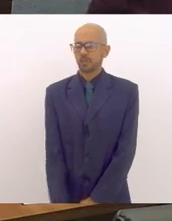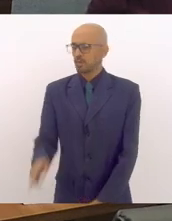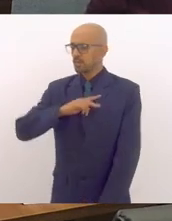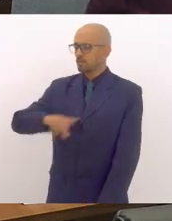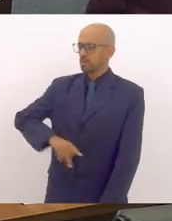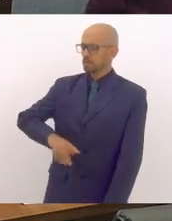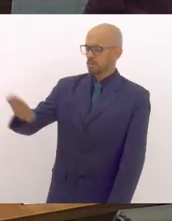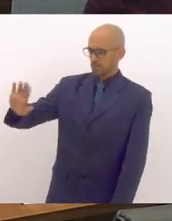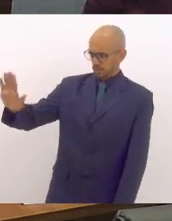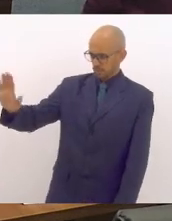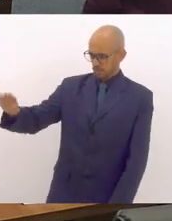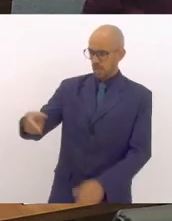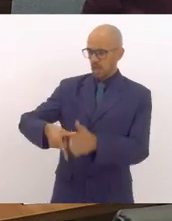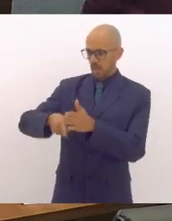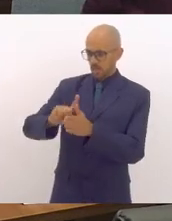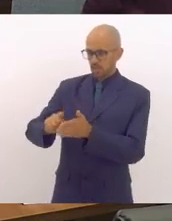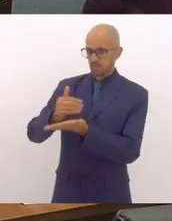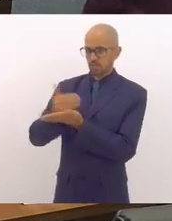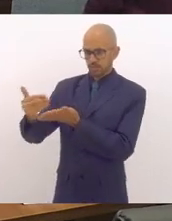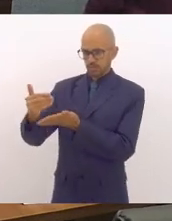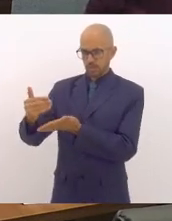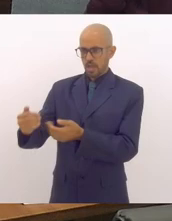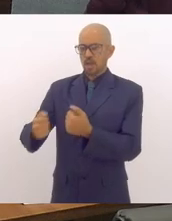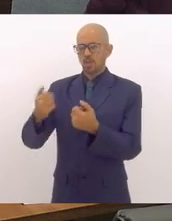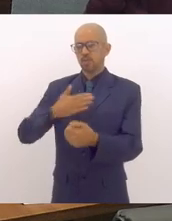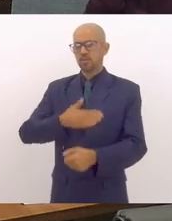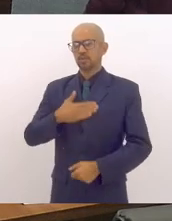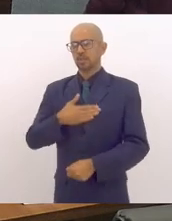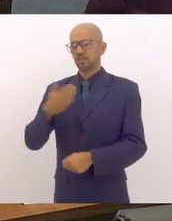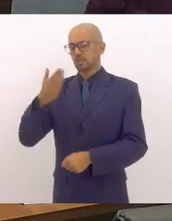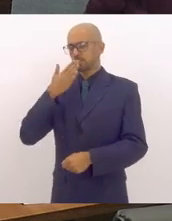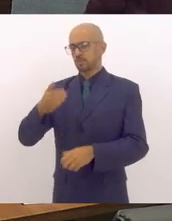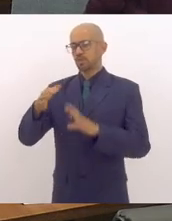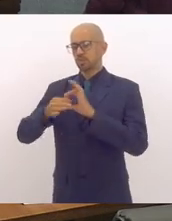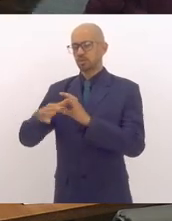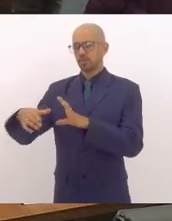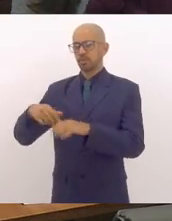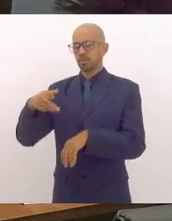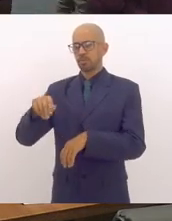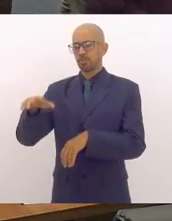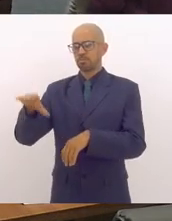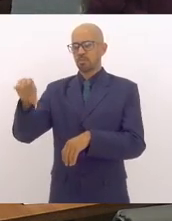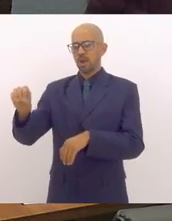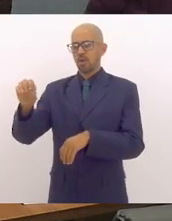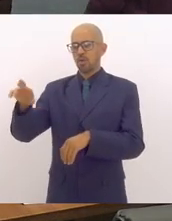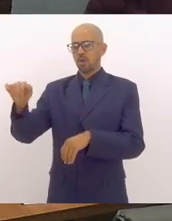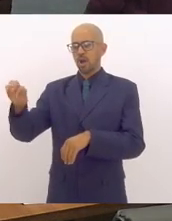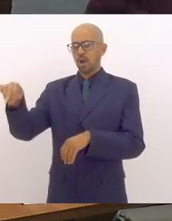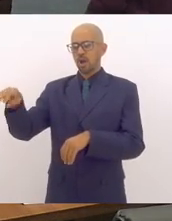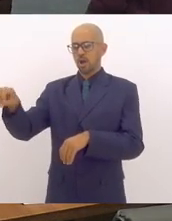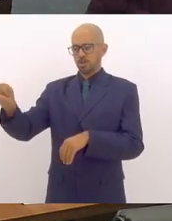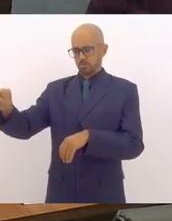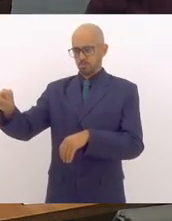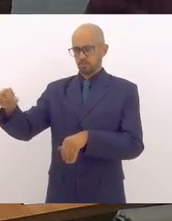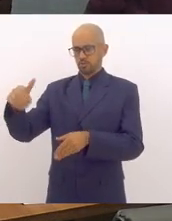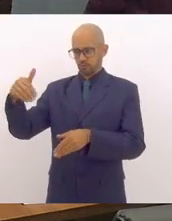Presidente, antes que comece, eu posso pedir autorização para o deputado Paulo Ramos votar, hein, presidente?